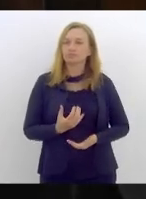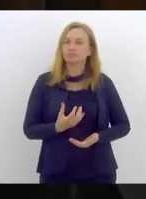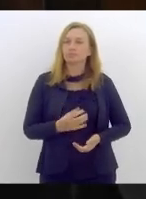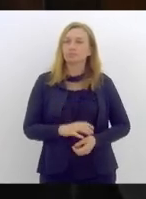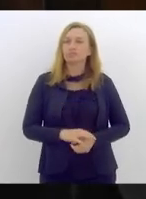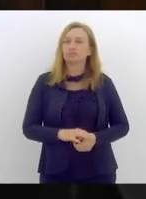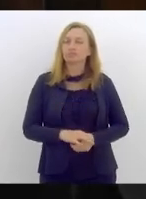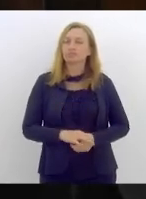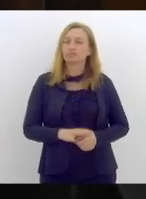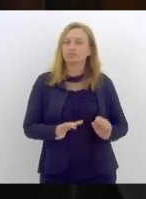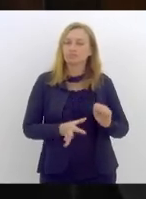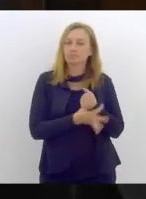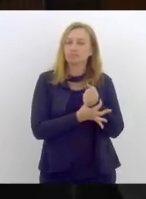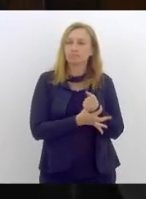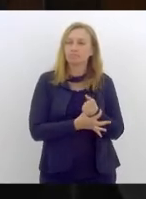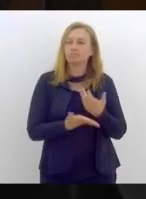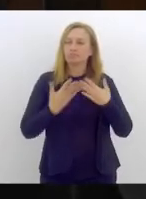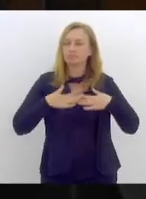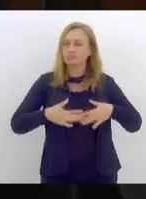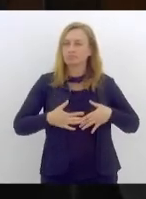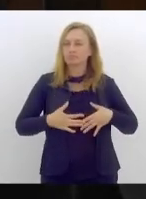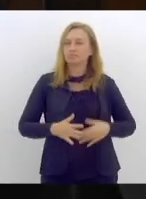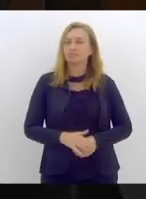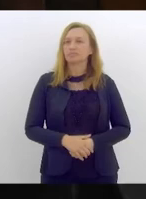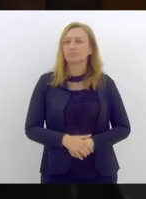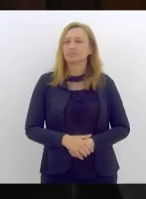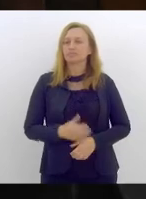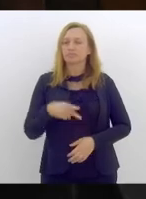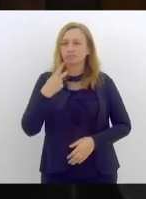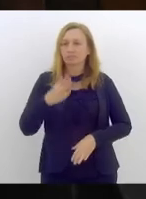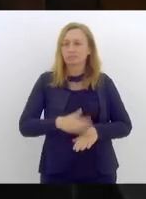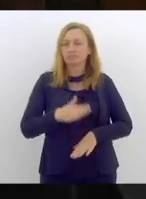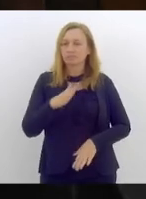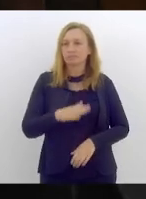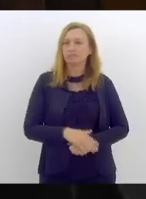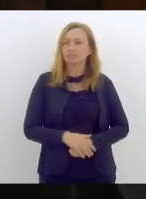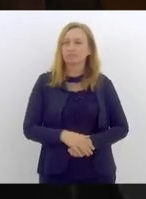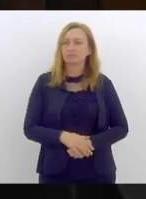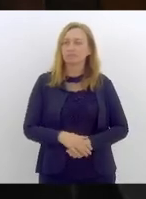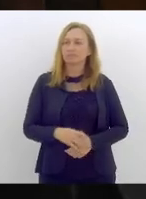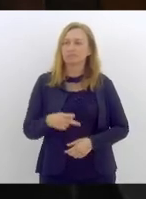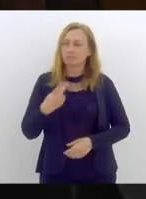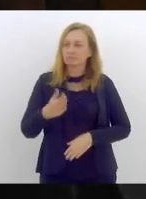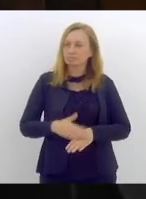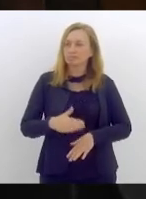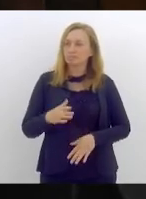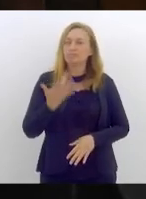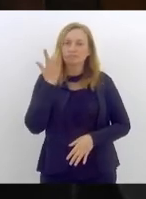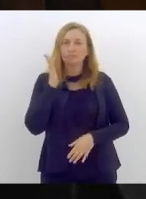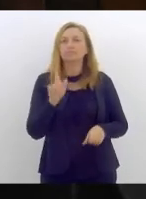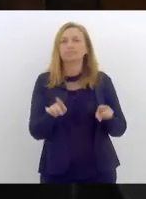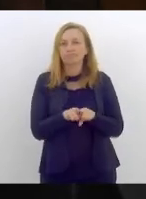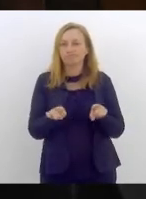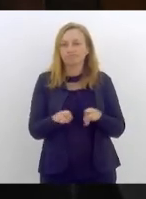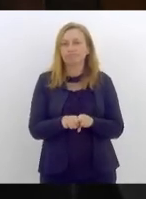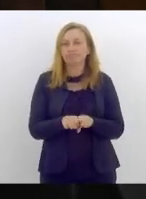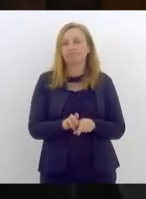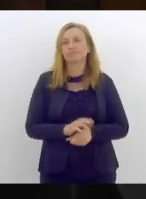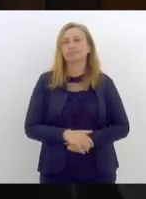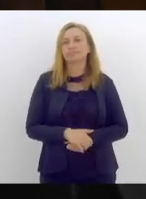isso nos dá Tranquilidade e diria mais vou um pouco mais longe acho que também